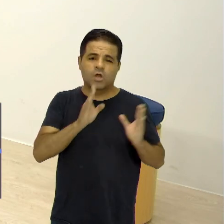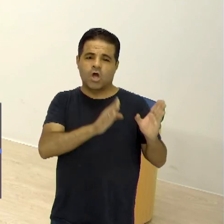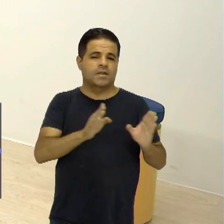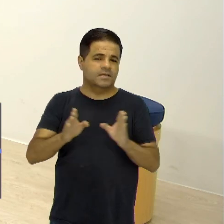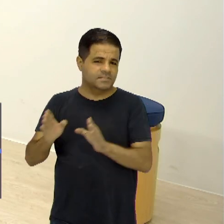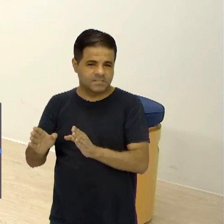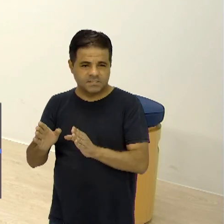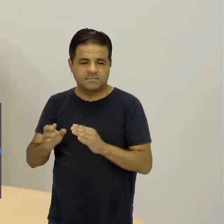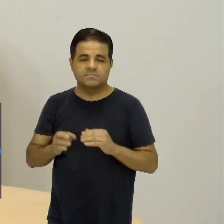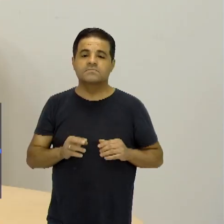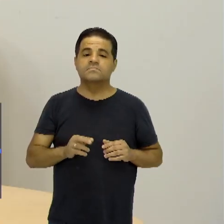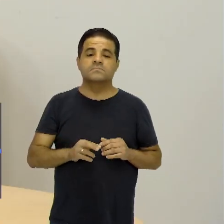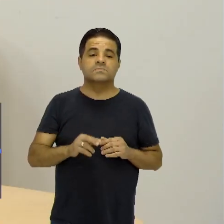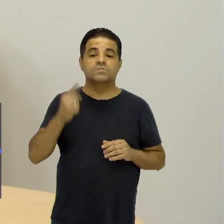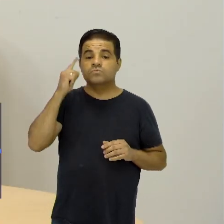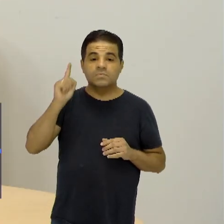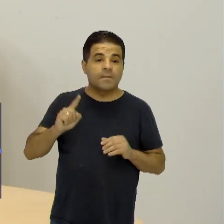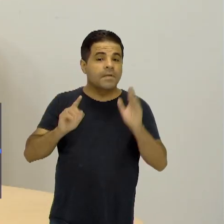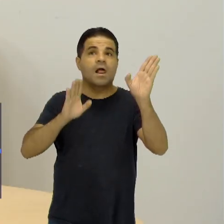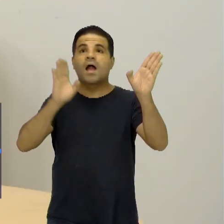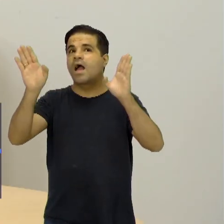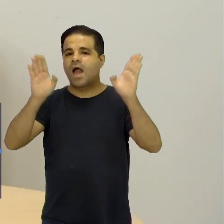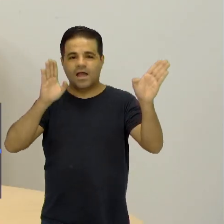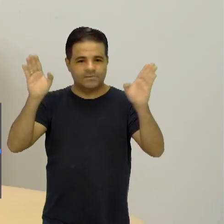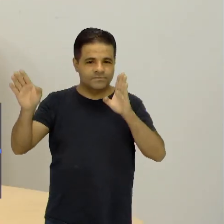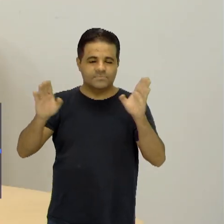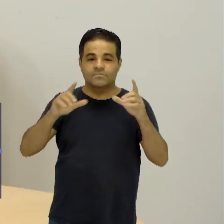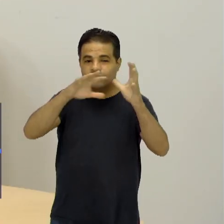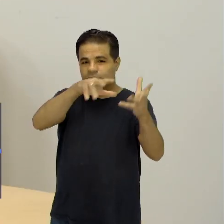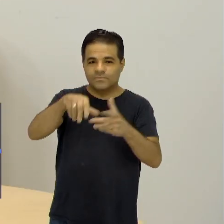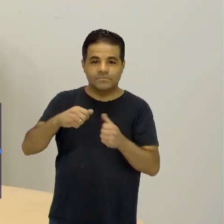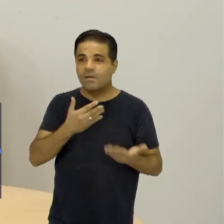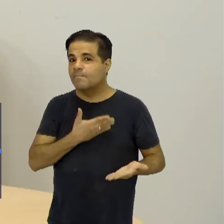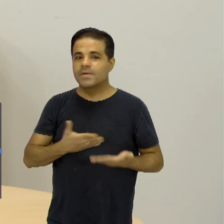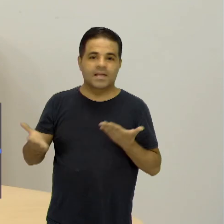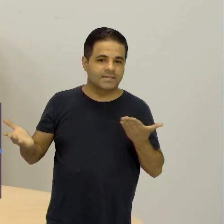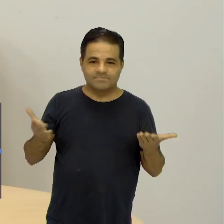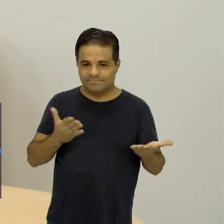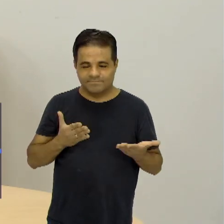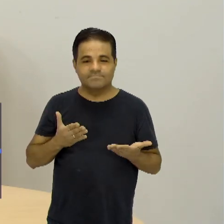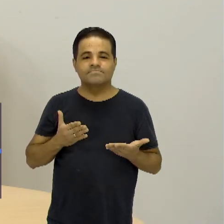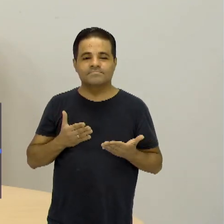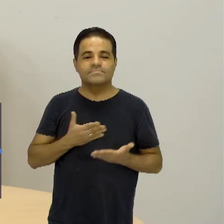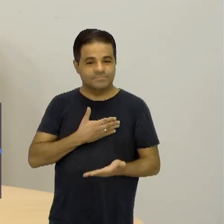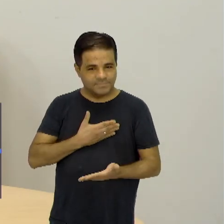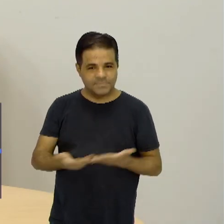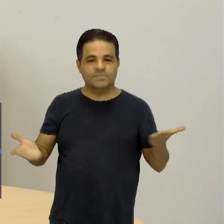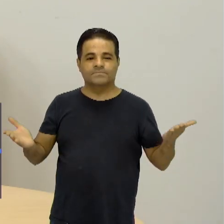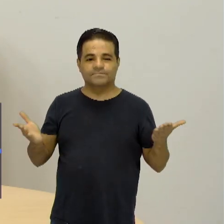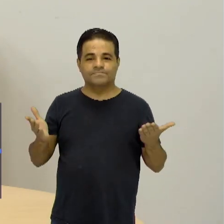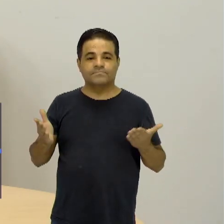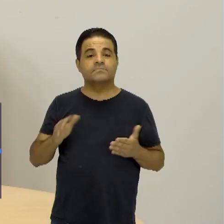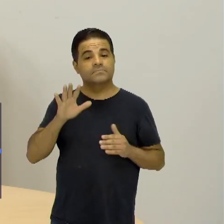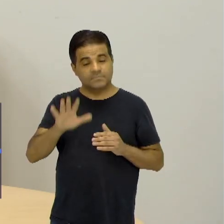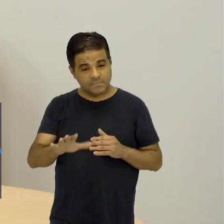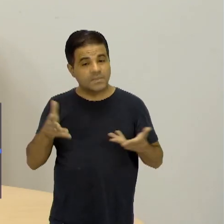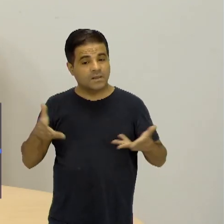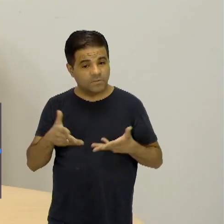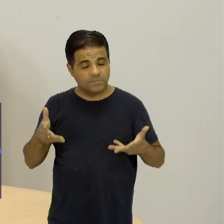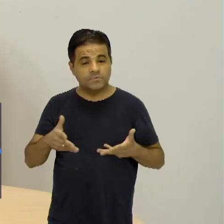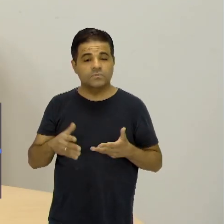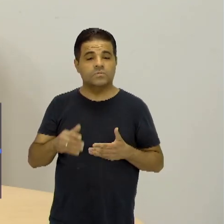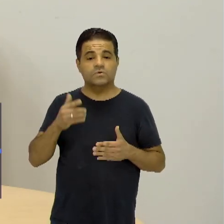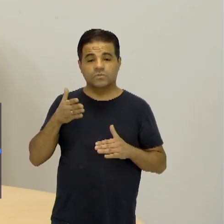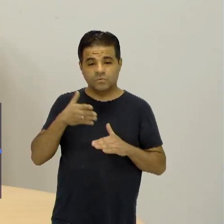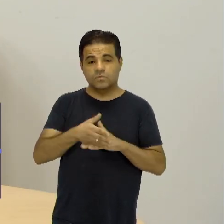Né? Exatamente. Então você não sabe para que lado você vai do mundo, né? Você fica literalmente perdido. E agora a gente